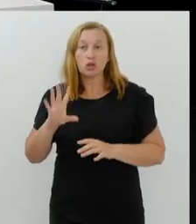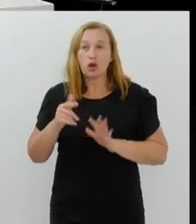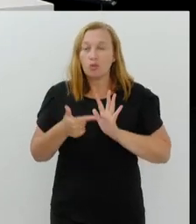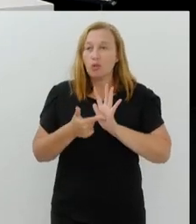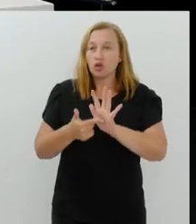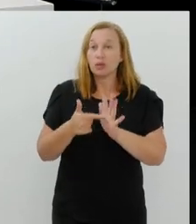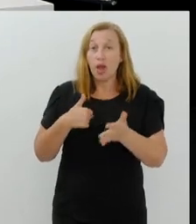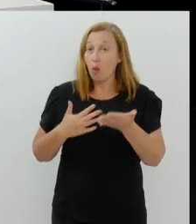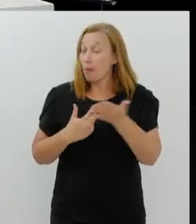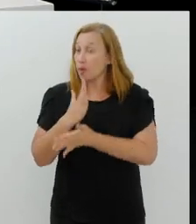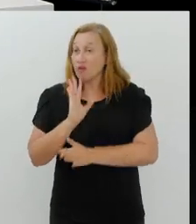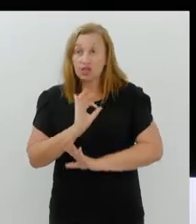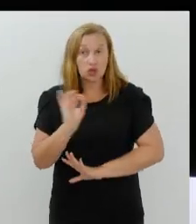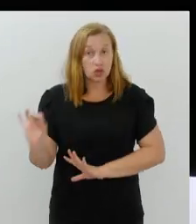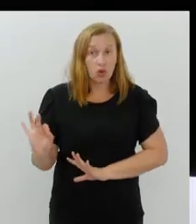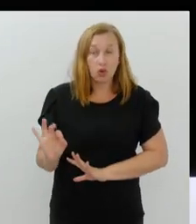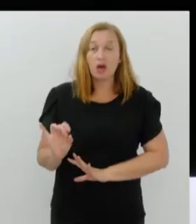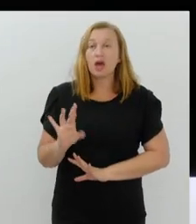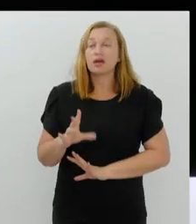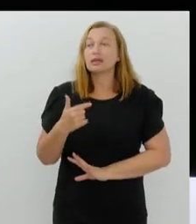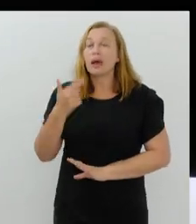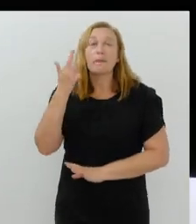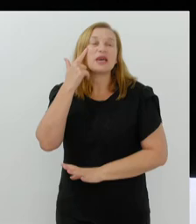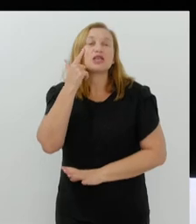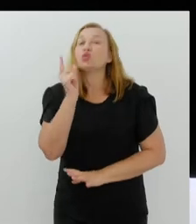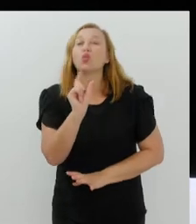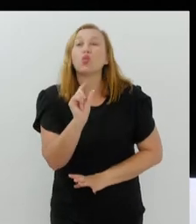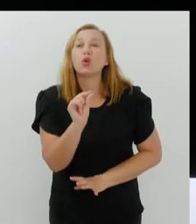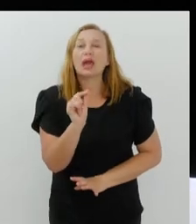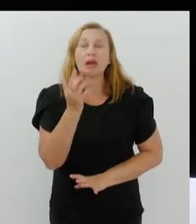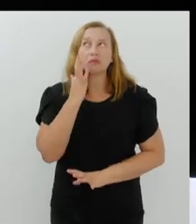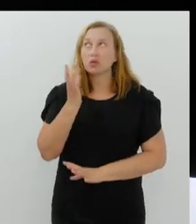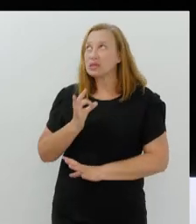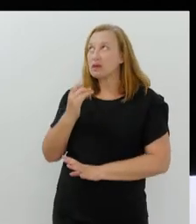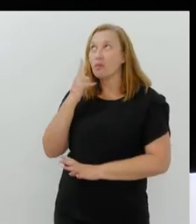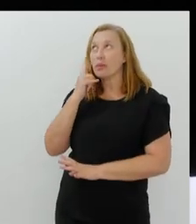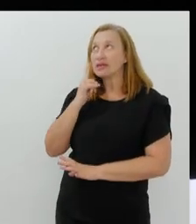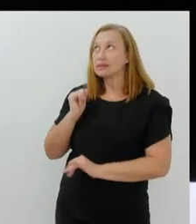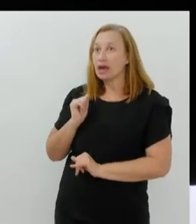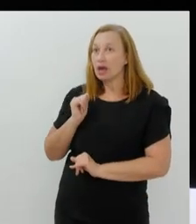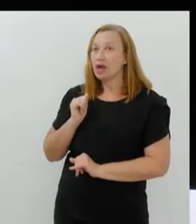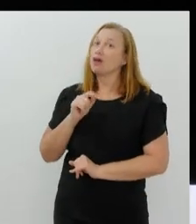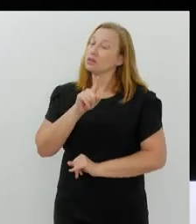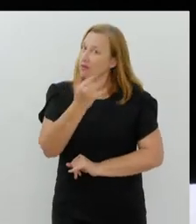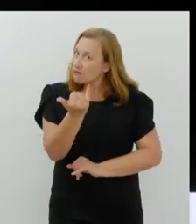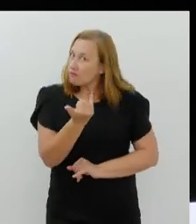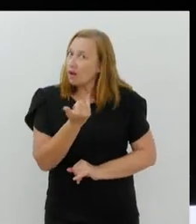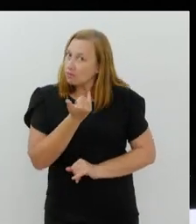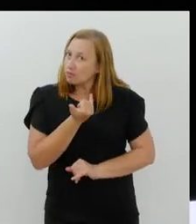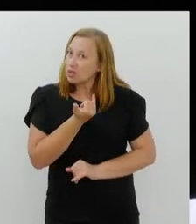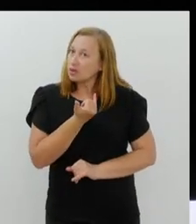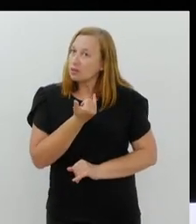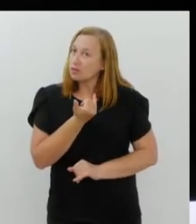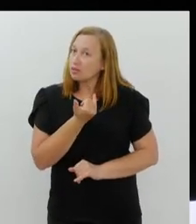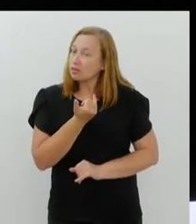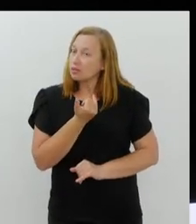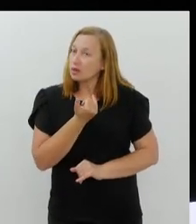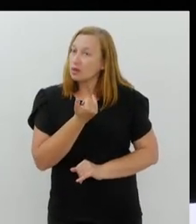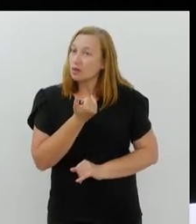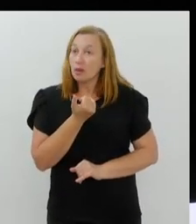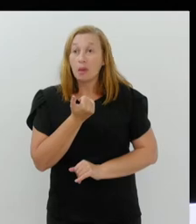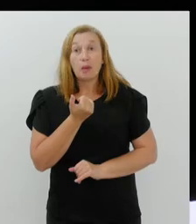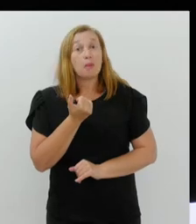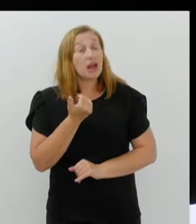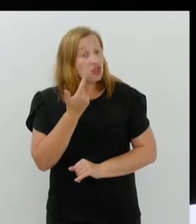Pablo? Ele falou, não, o Pablo só me mostra para eu aprovar. Eu perguntei para ele. Falei, você está pensando em quê? Aí ele falou assim, eu ainda não sei, vou pensar. Eu falei, então você fala para mim, para a